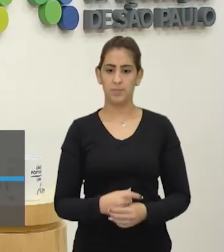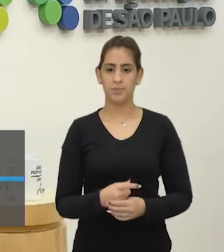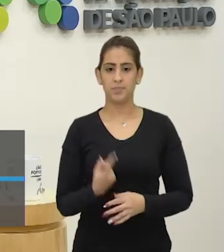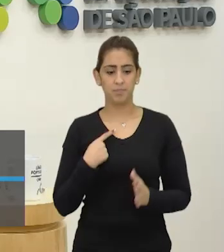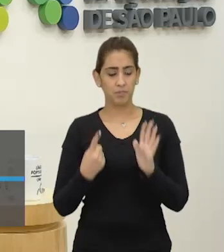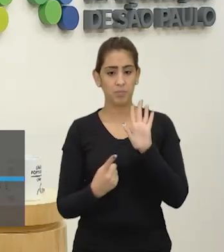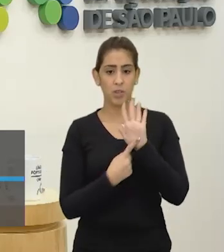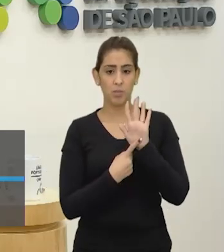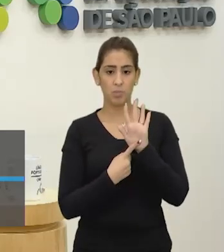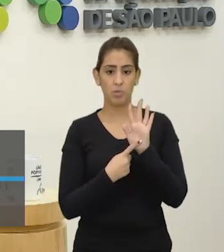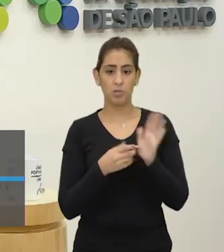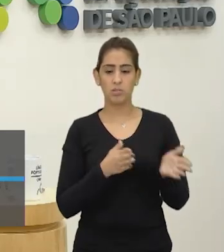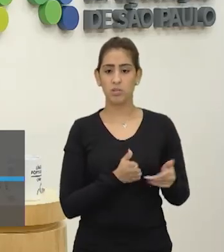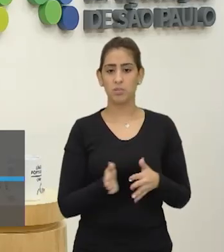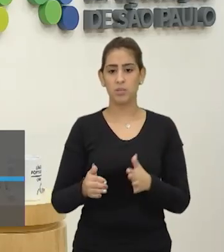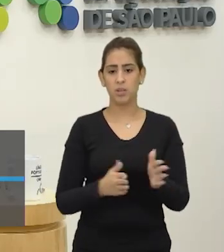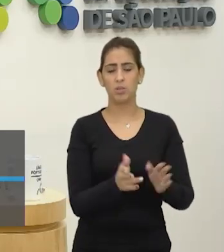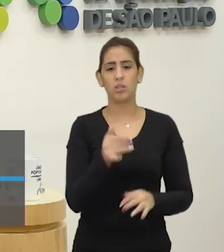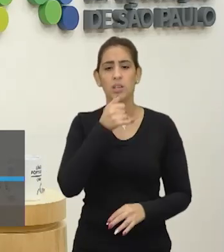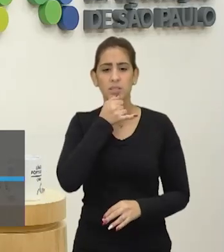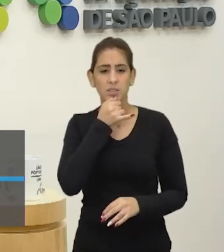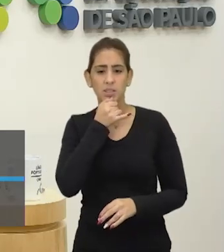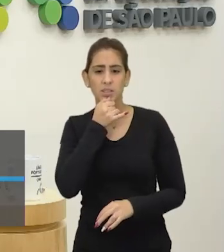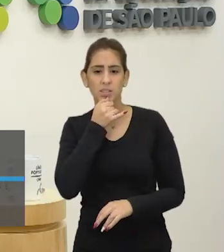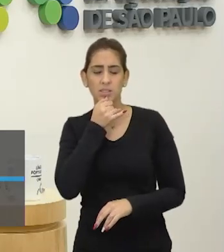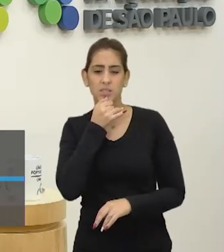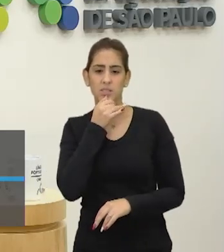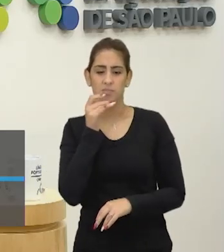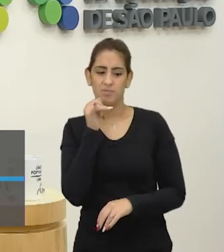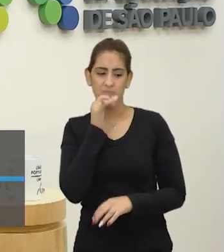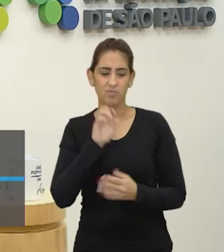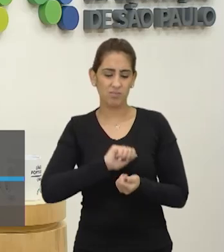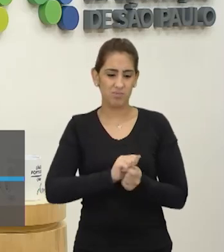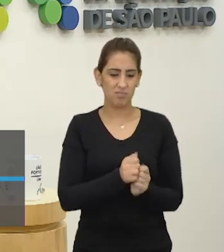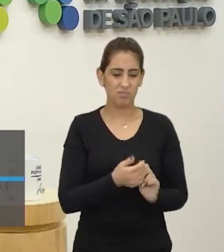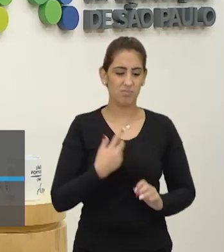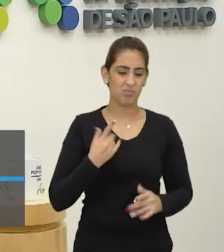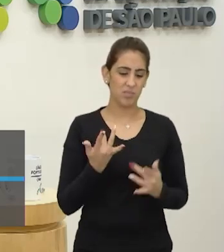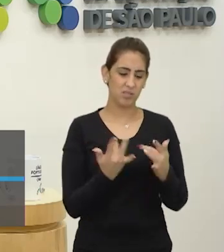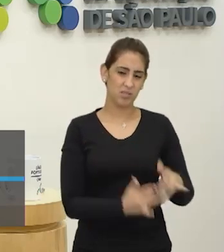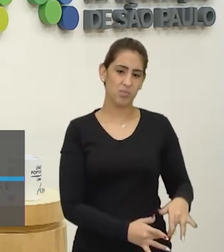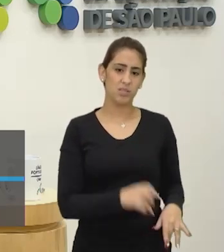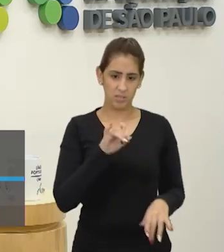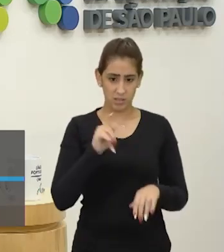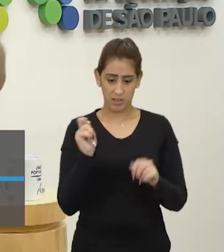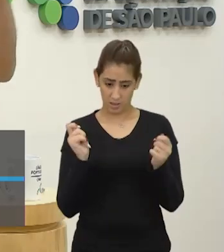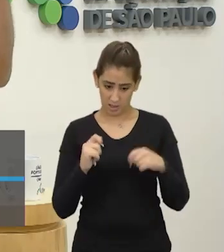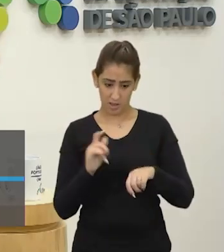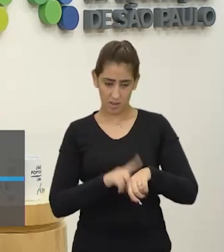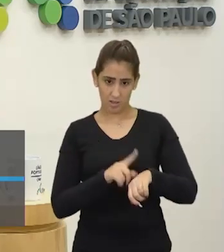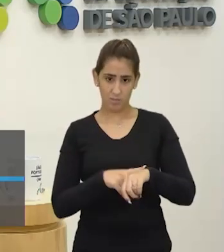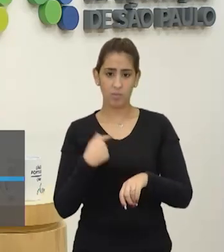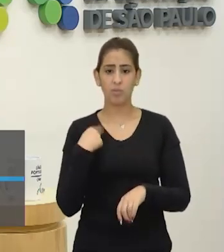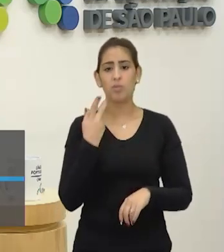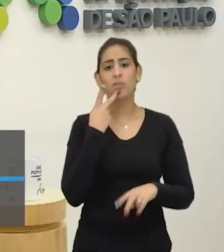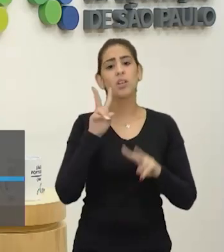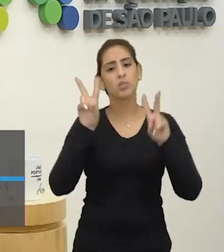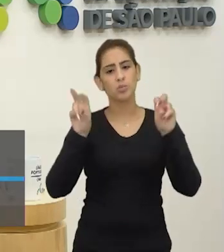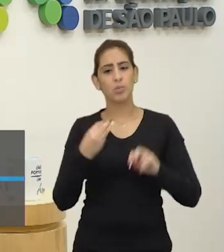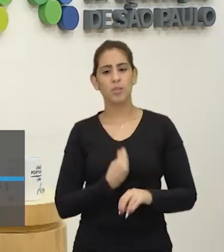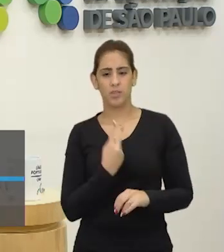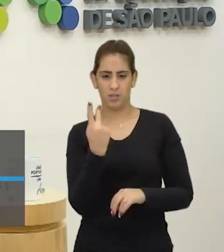Para apontar para esse caminho de tristeza, de desilusão. A vida dele foi muito triste. Se der tempo de falar sobre a vida dele. Hoje é para fruir os